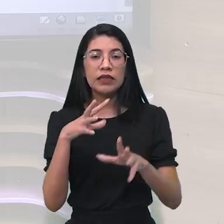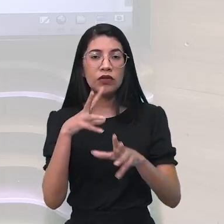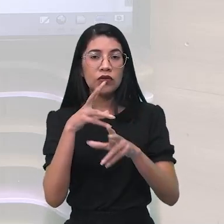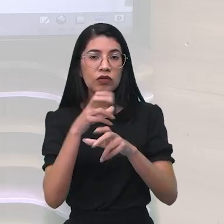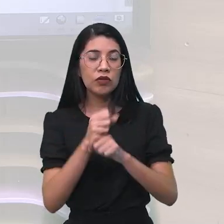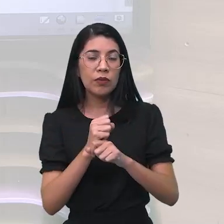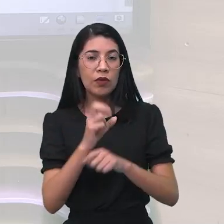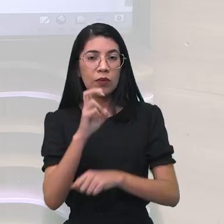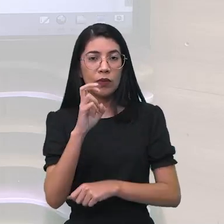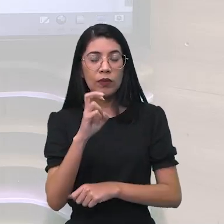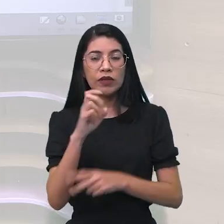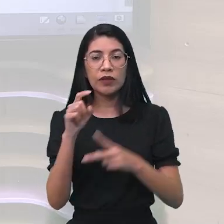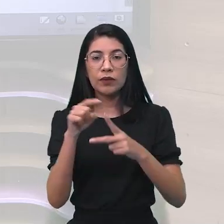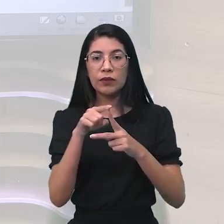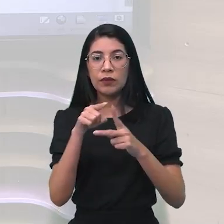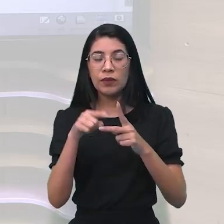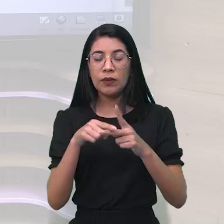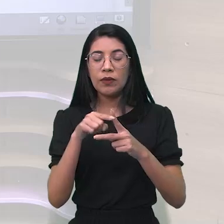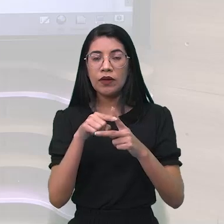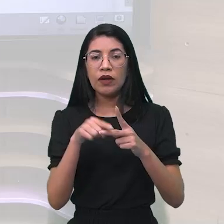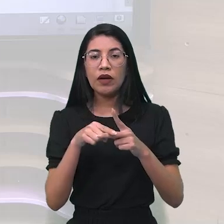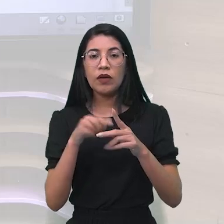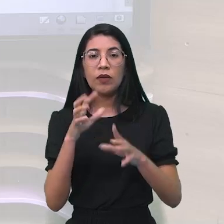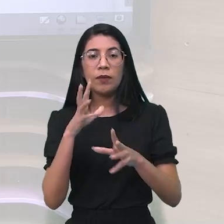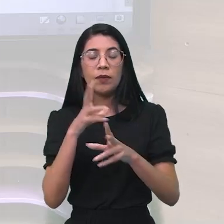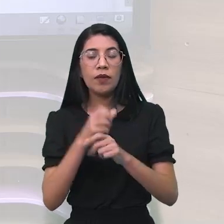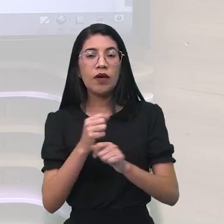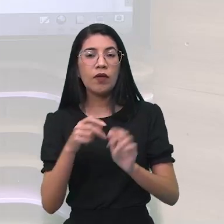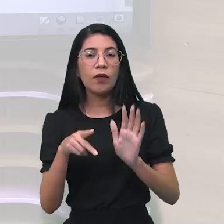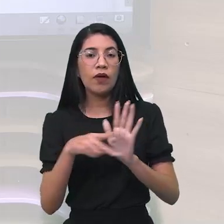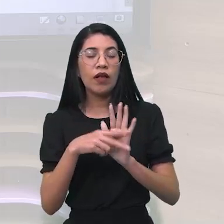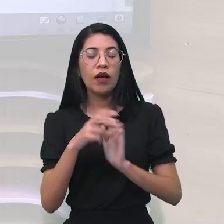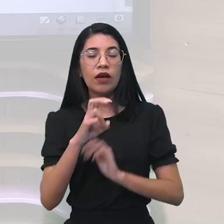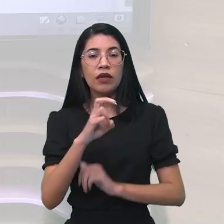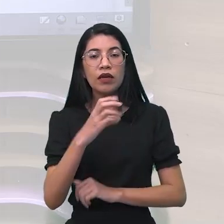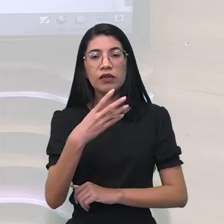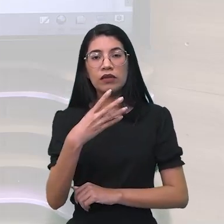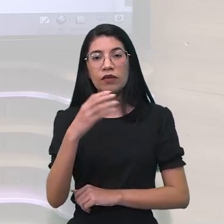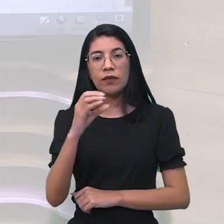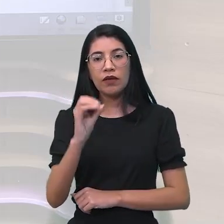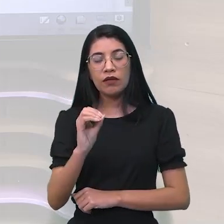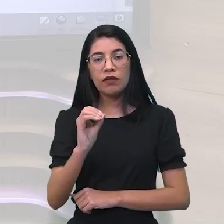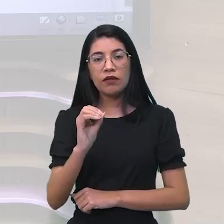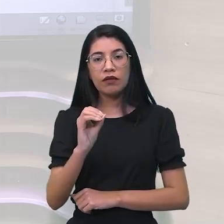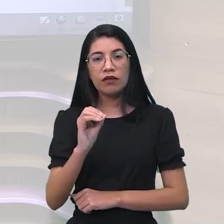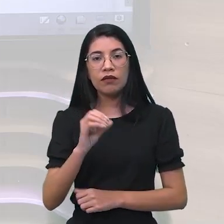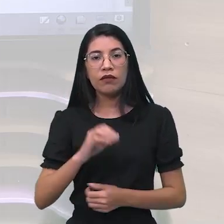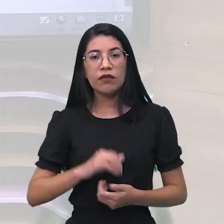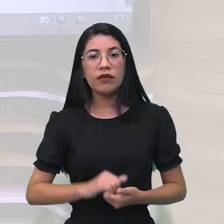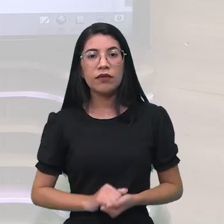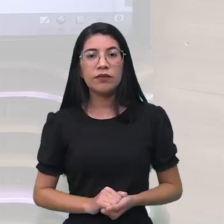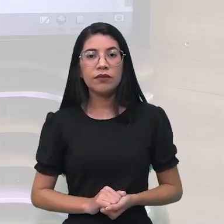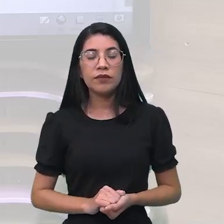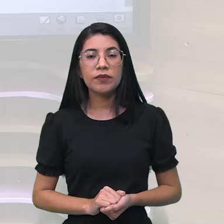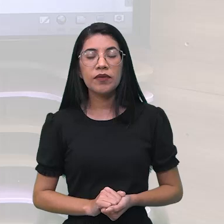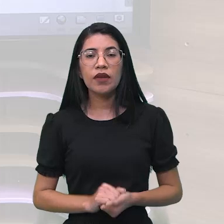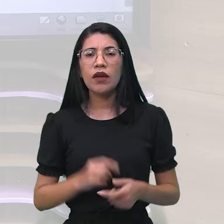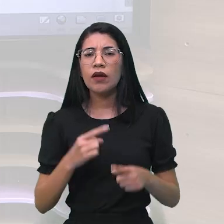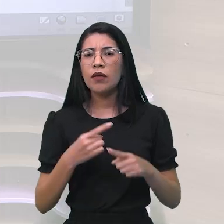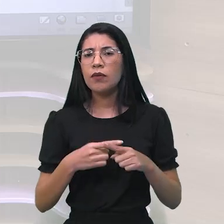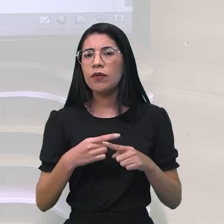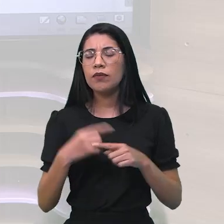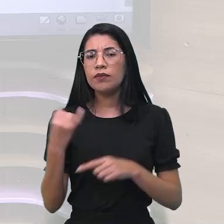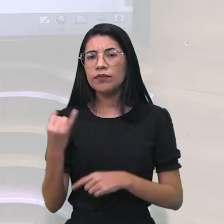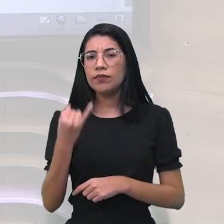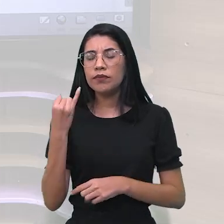esses 5 ângulos, o somatório tem que dar os 540 graus, tá bom? Por que isso é